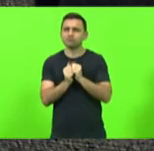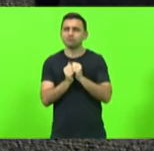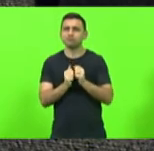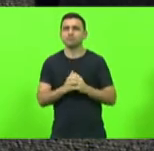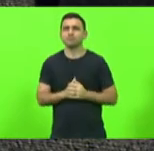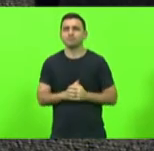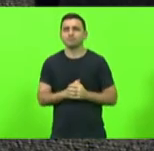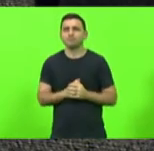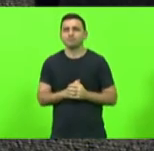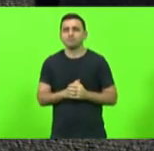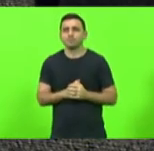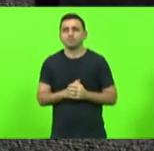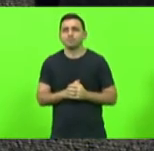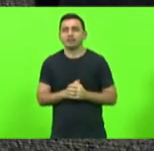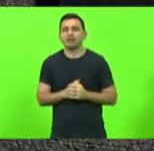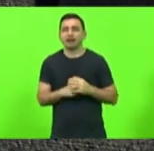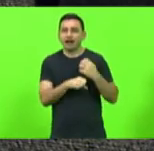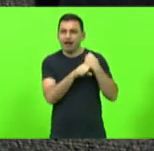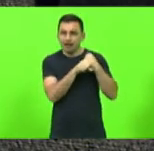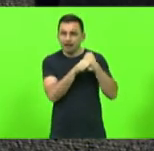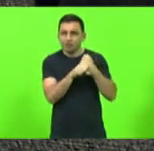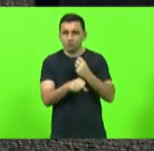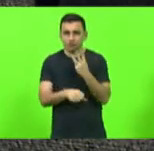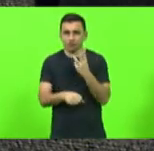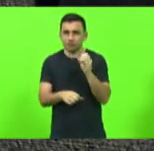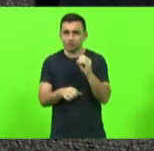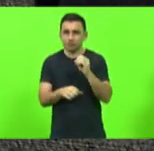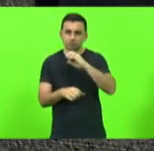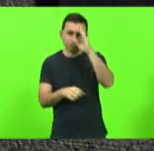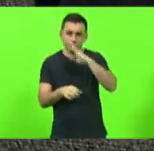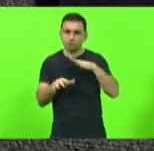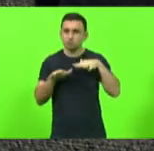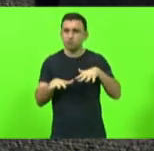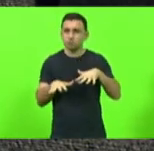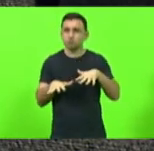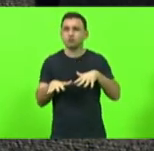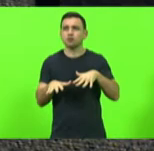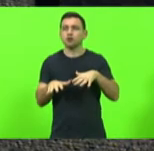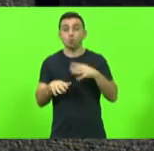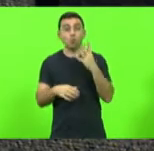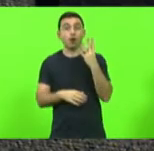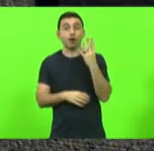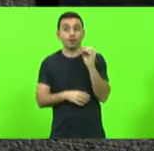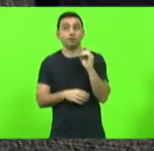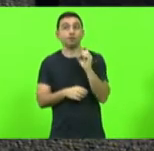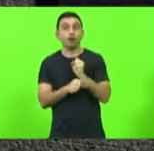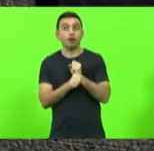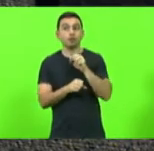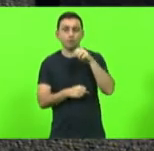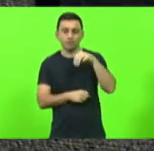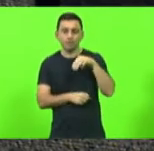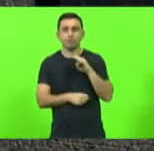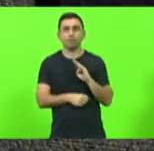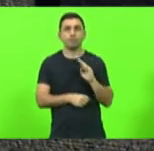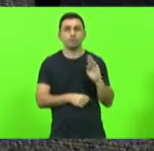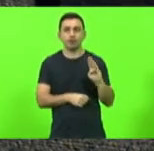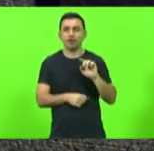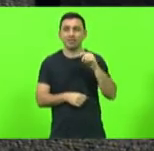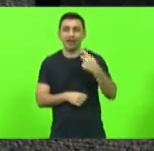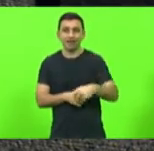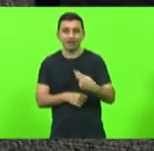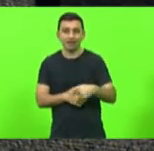lado, nesses 30 anos de movimento nacional e há mais de 40 anos de MAB aqui em Santa